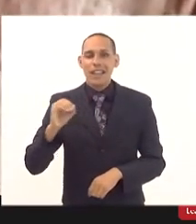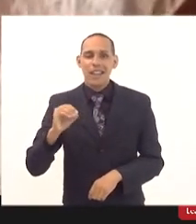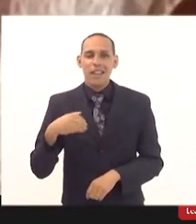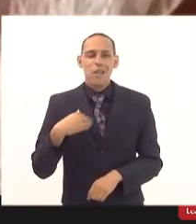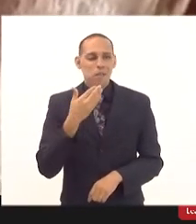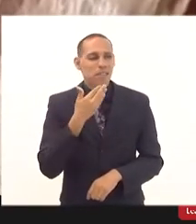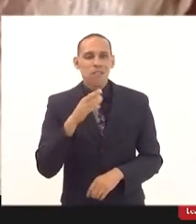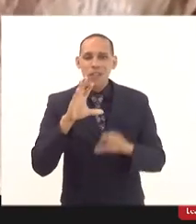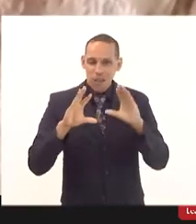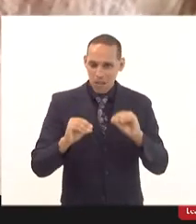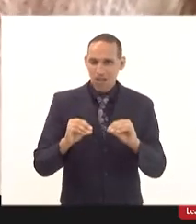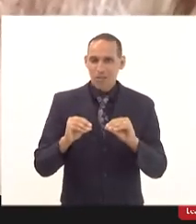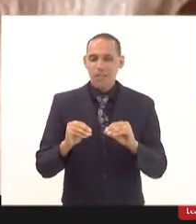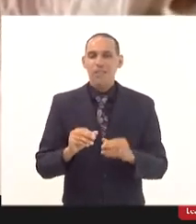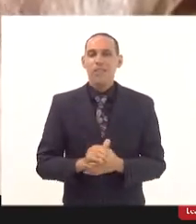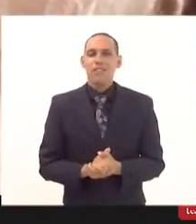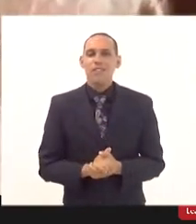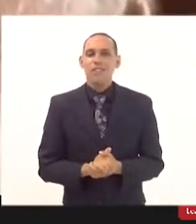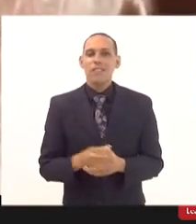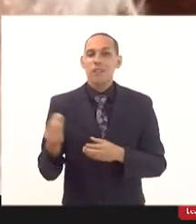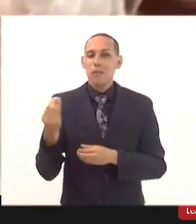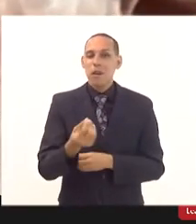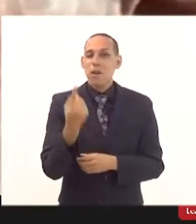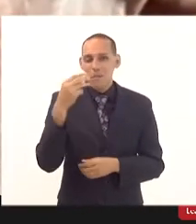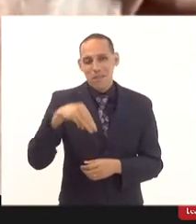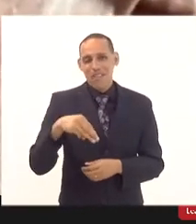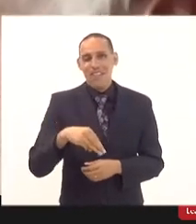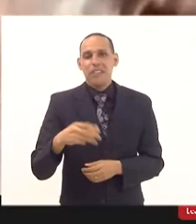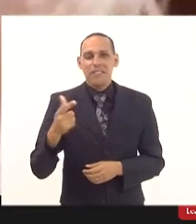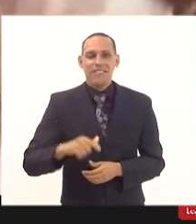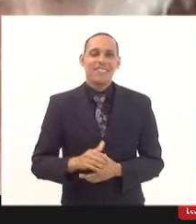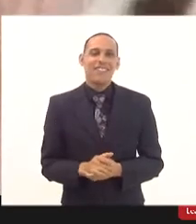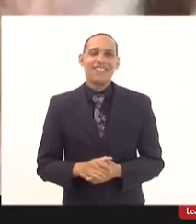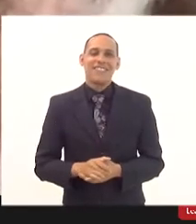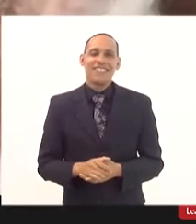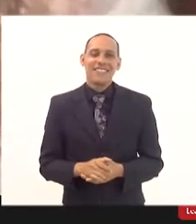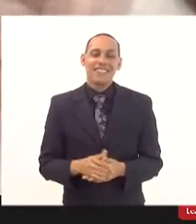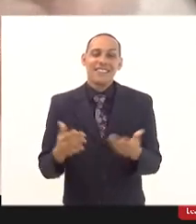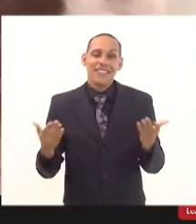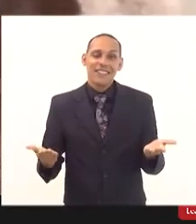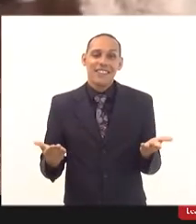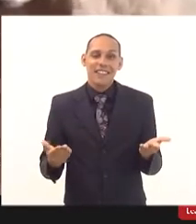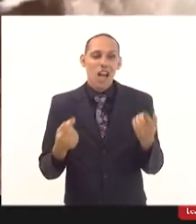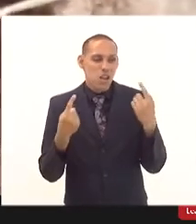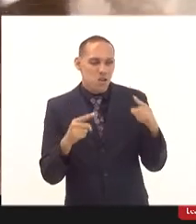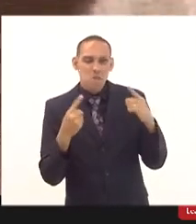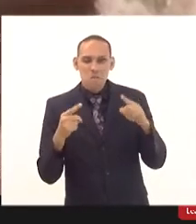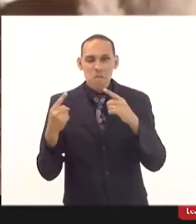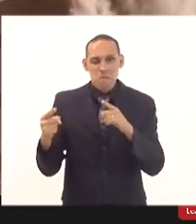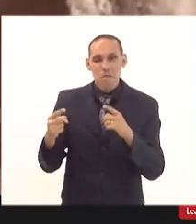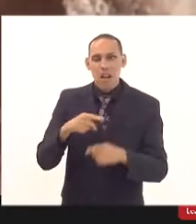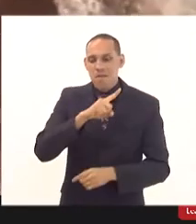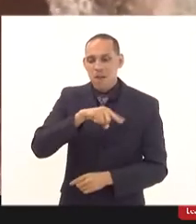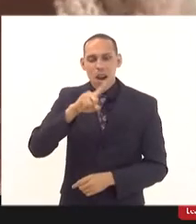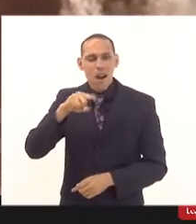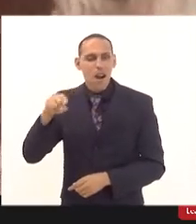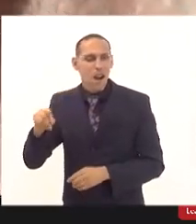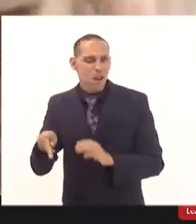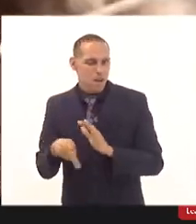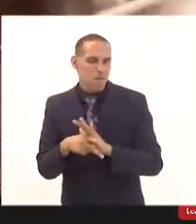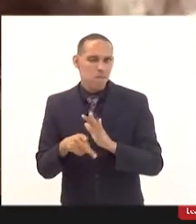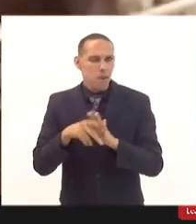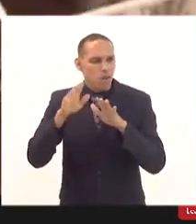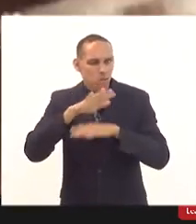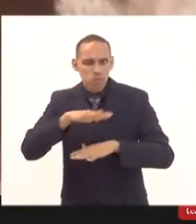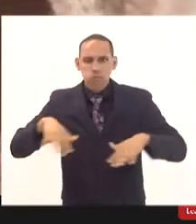redor se você concluir vou te dar o robusto minuto adicional você pode ser Mundial